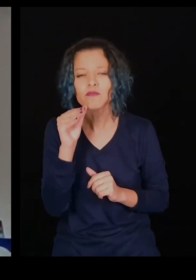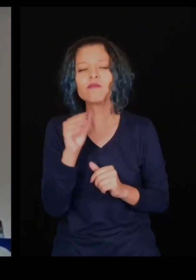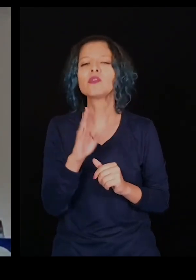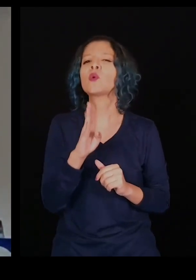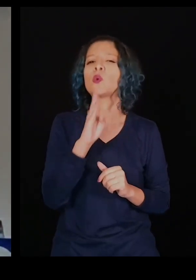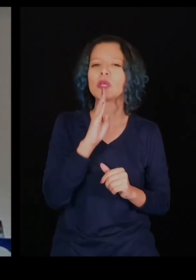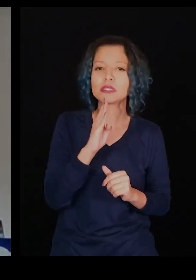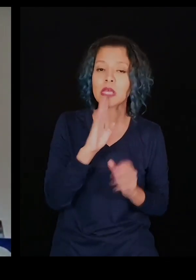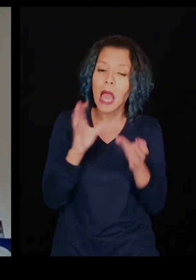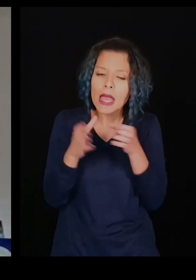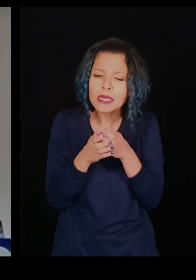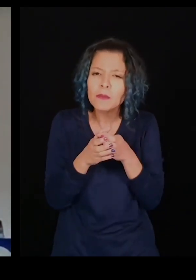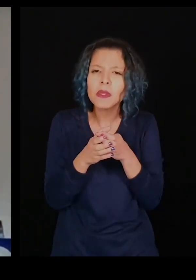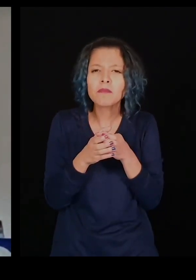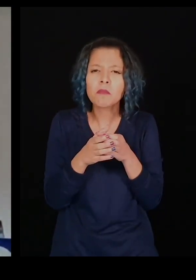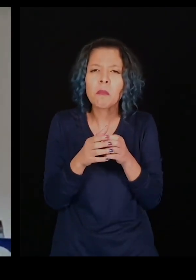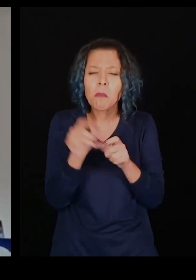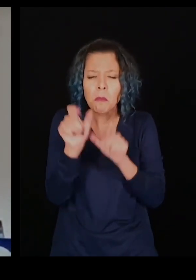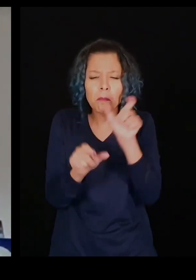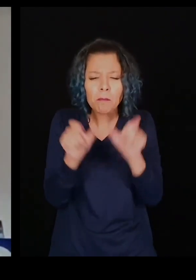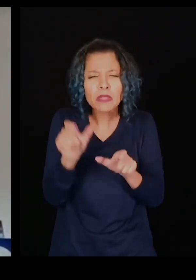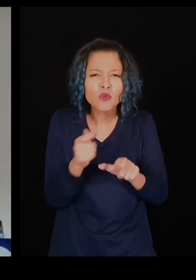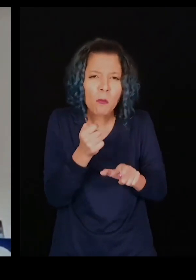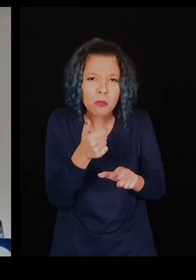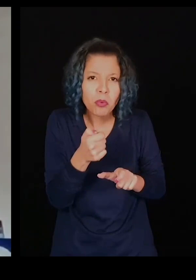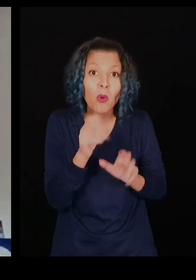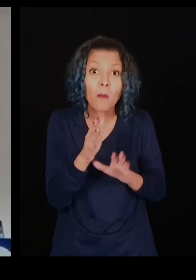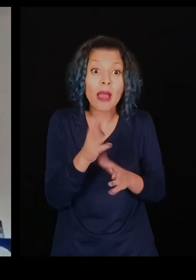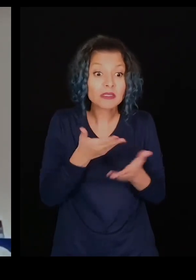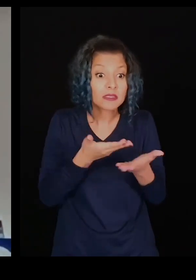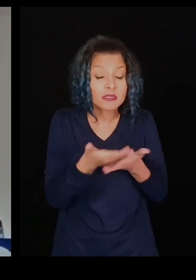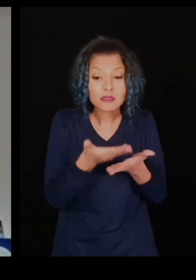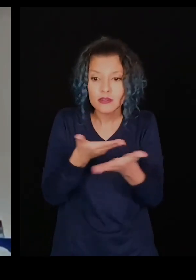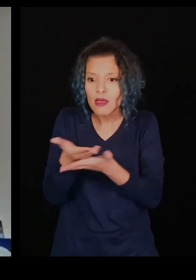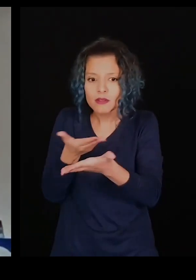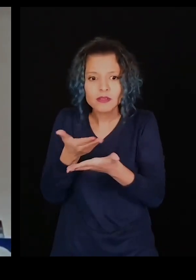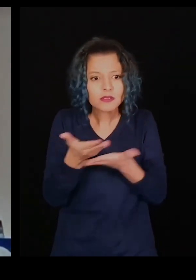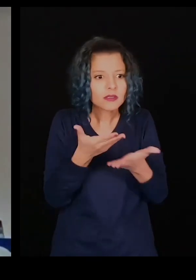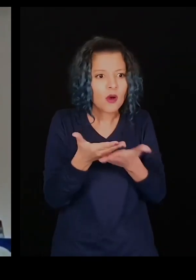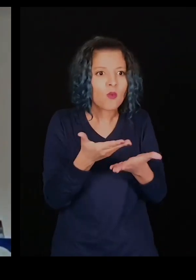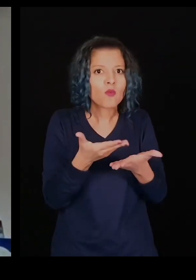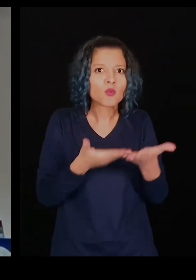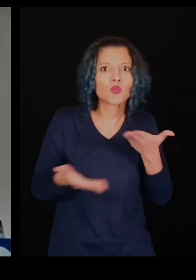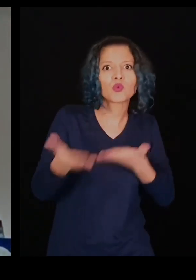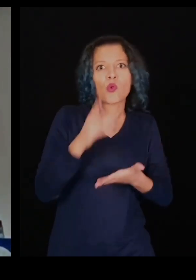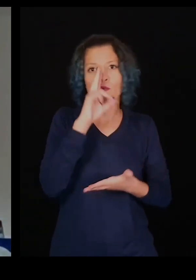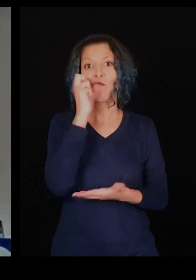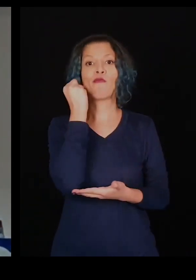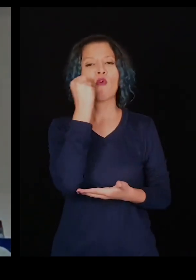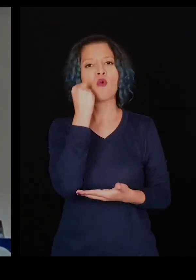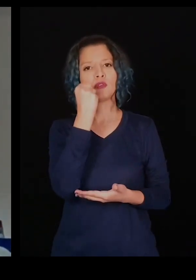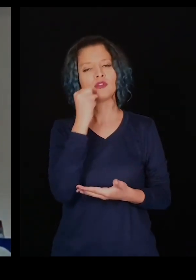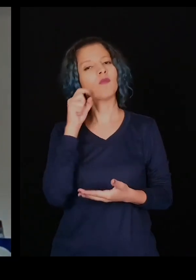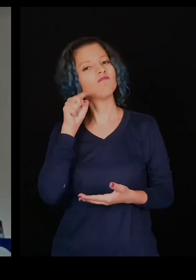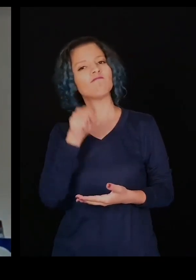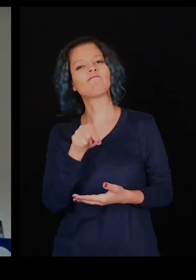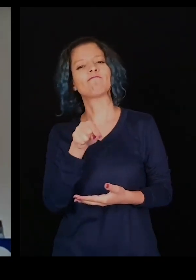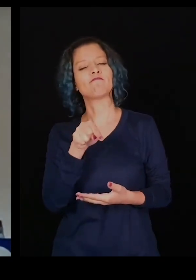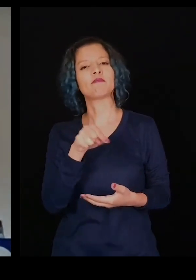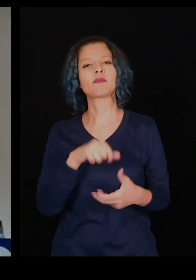essas interações foram muito fortes. Então, acho que tem esse lado, tem esse dado. E do ponto de vista assim, mais pragmático,